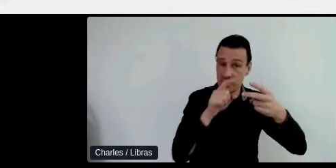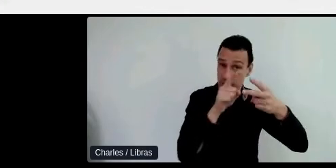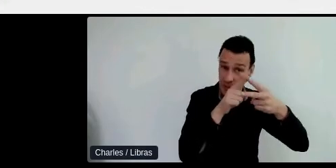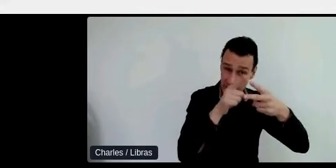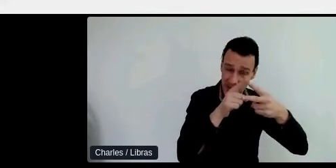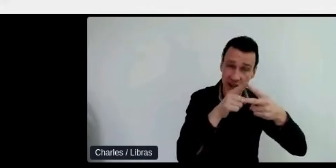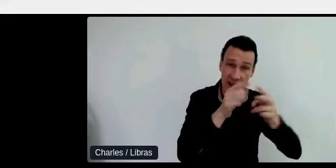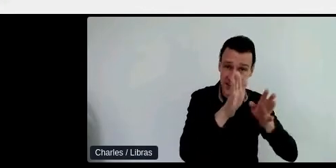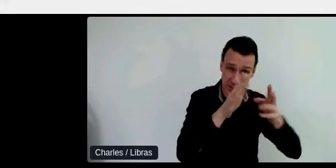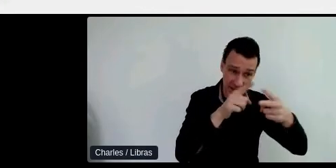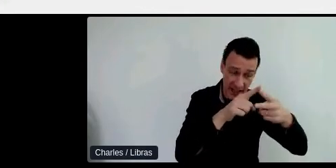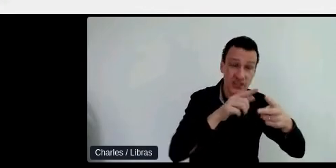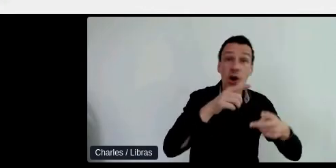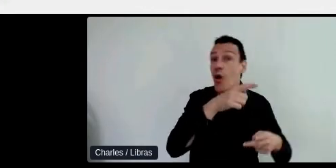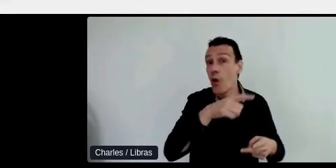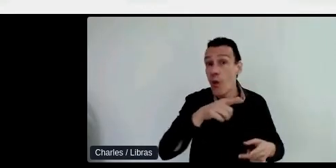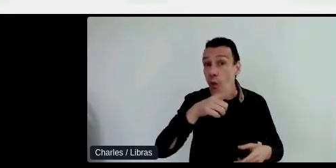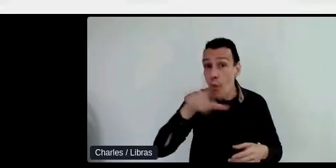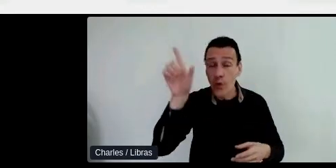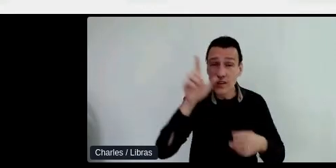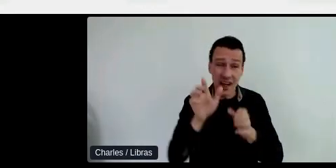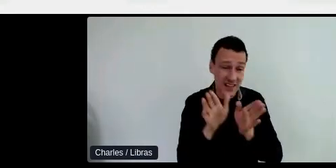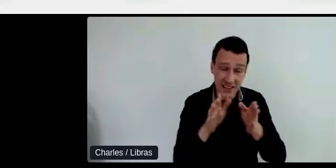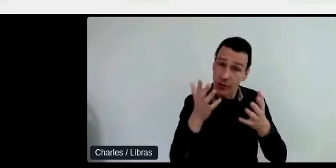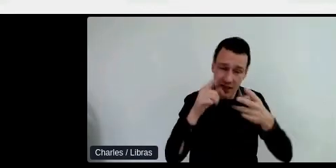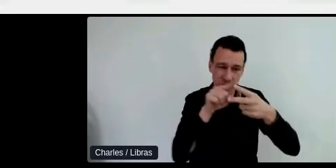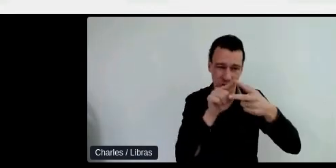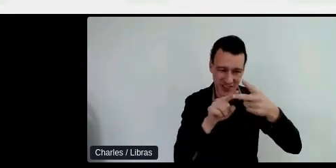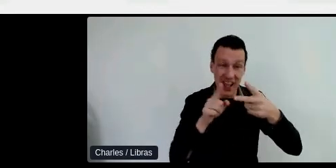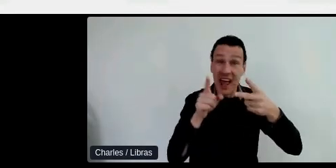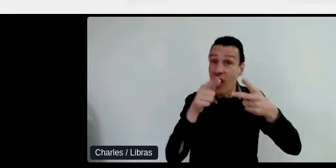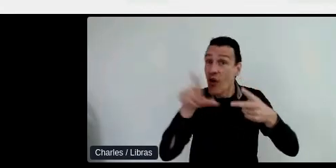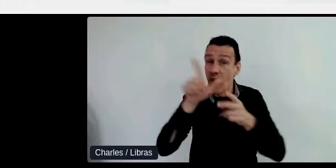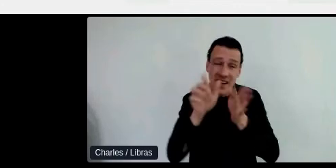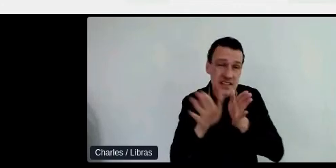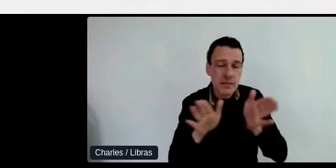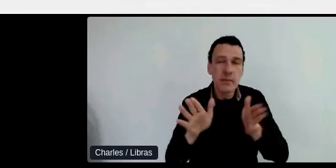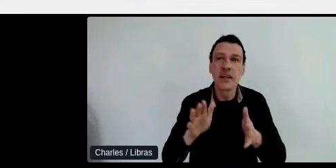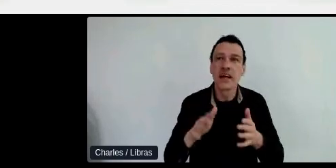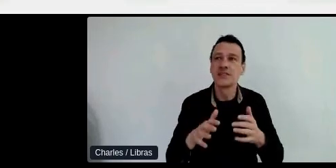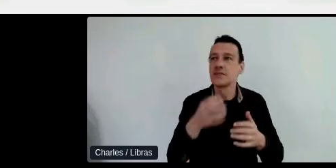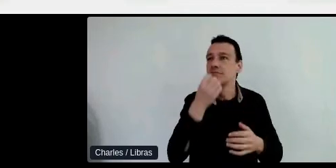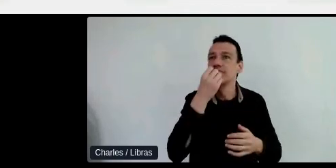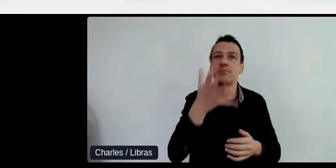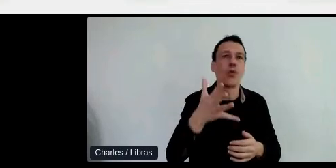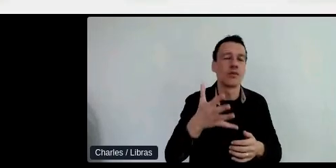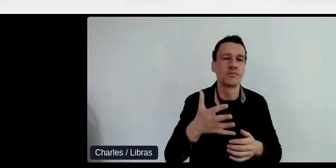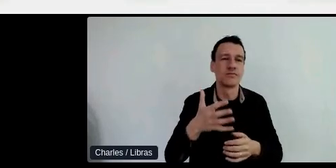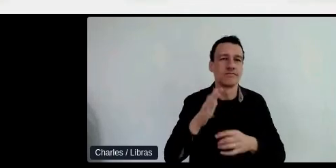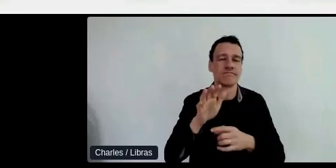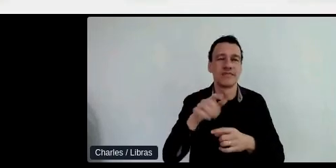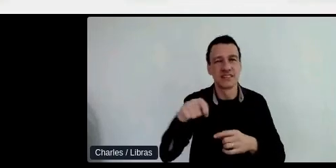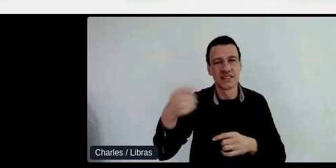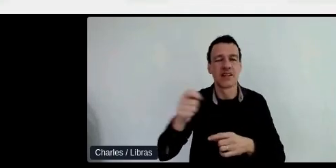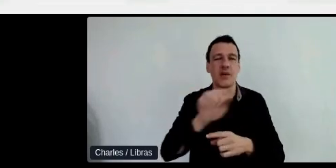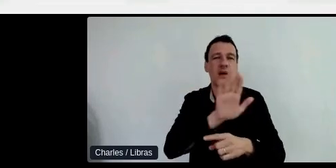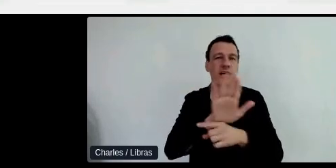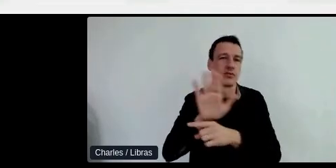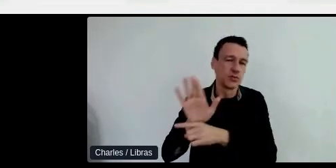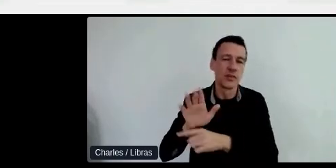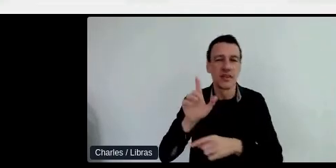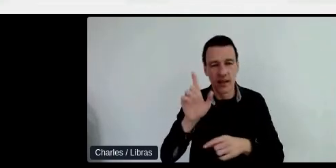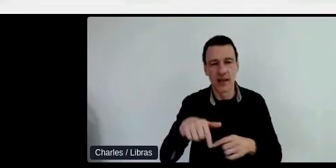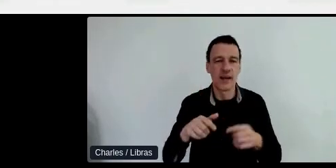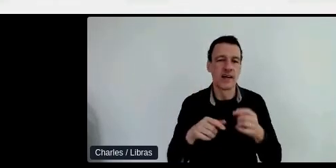um ganho muito grande para todo esse público, para toda essa nossa população que necessita da acessibilidade,